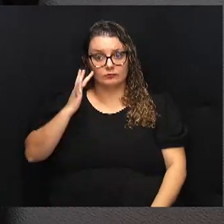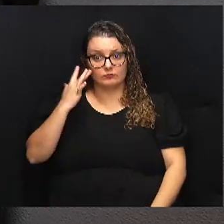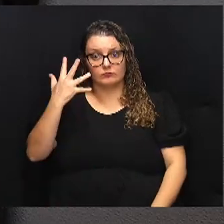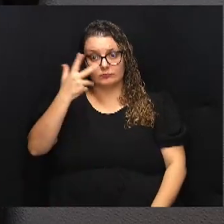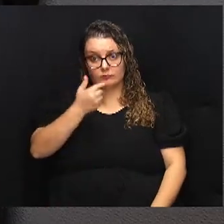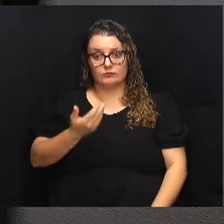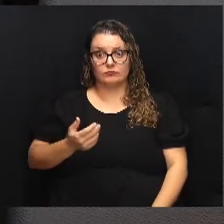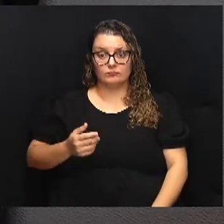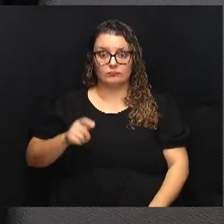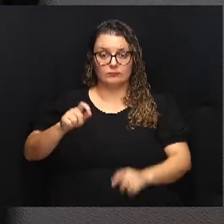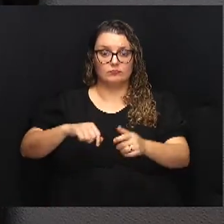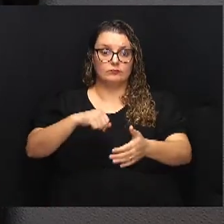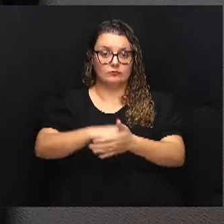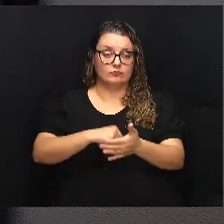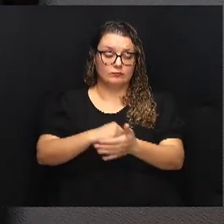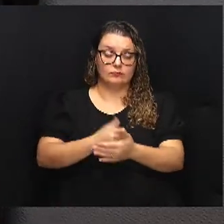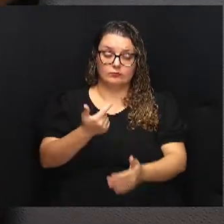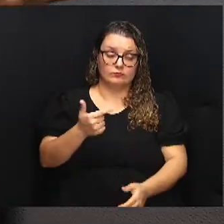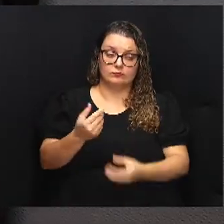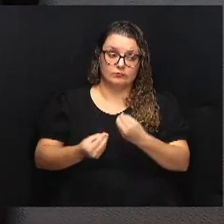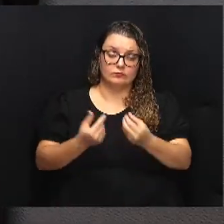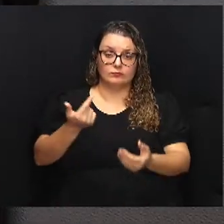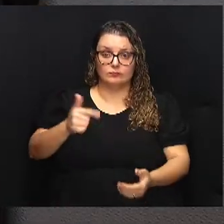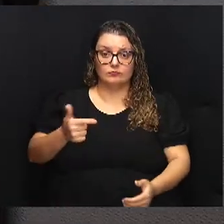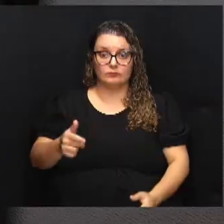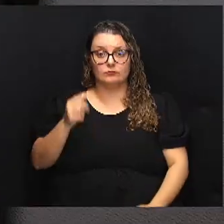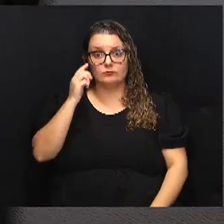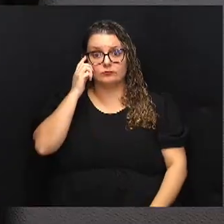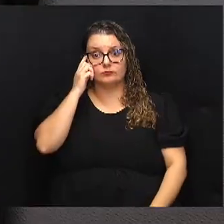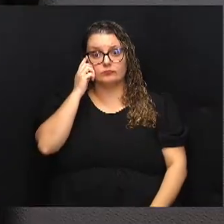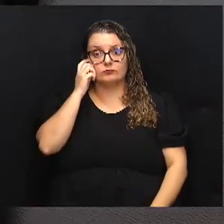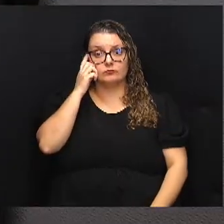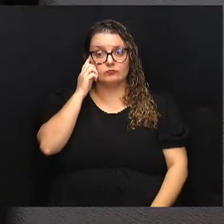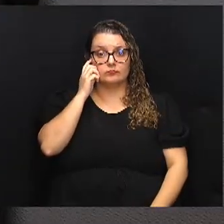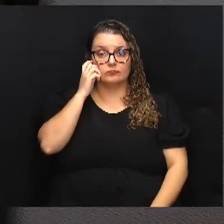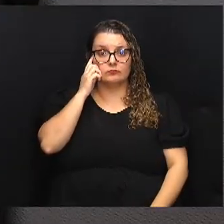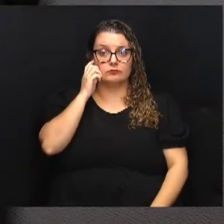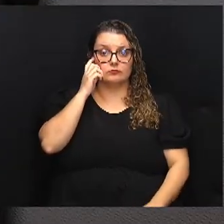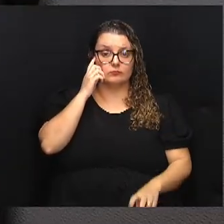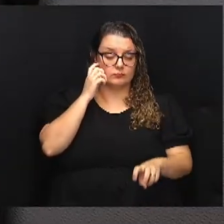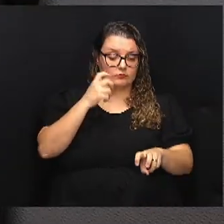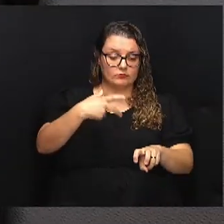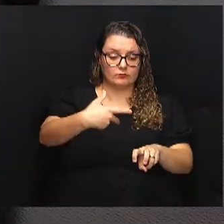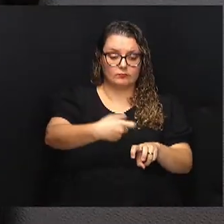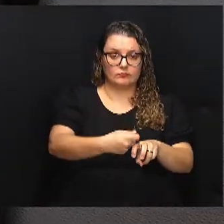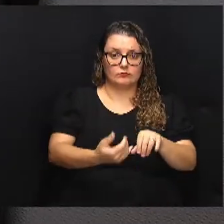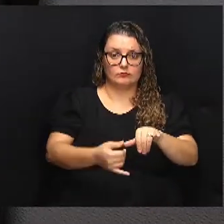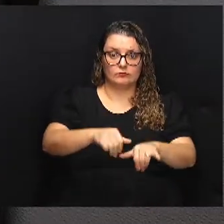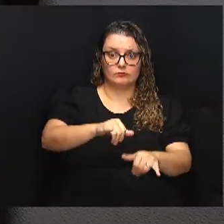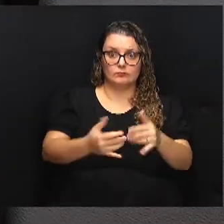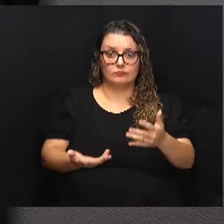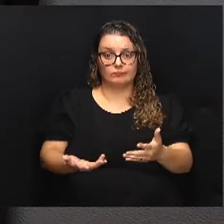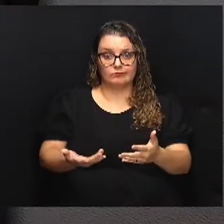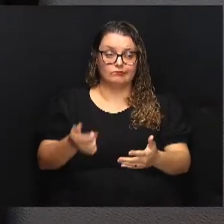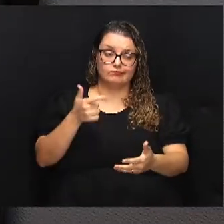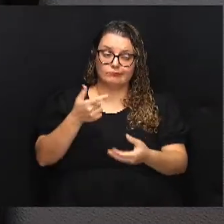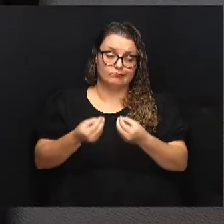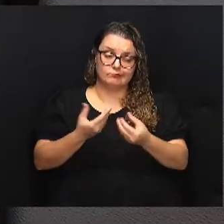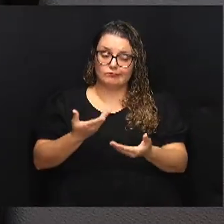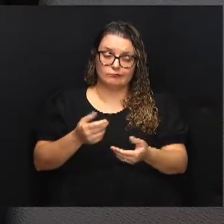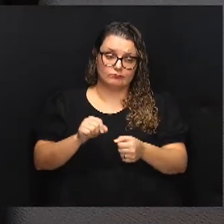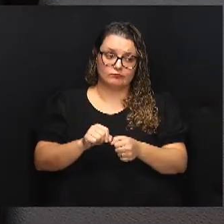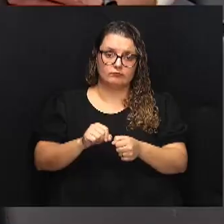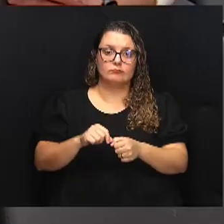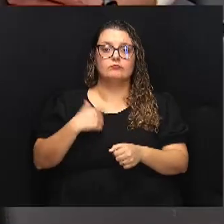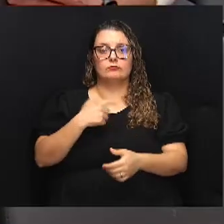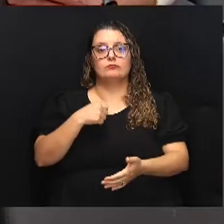tem como dar sequência. Quando precisa fazer quimioterapia, a pessoa não tem condições de fazer. Então, são coisas que a gente está lutando para que